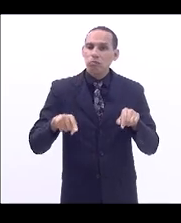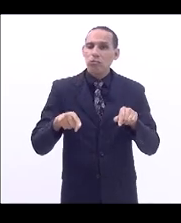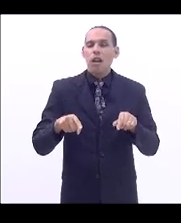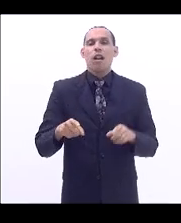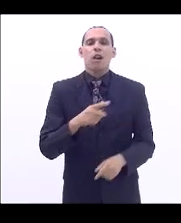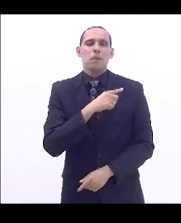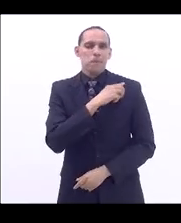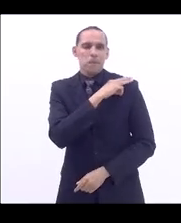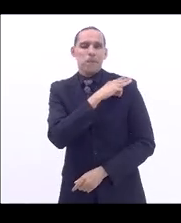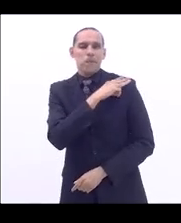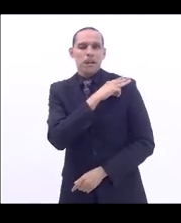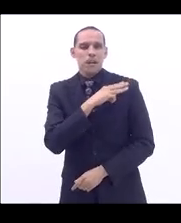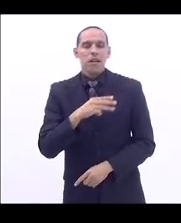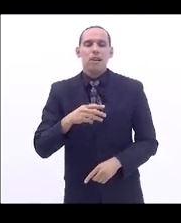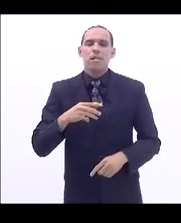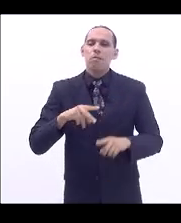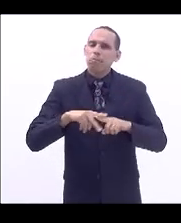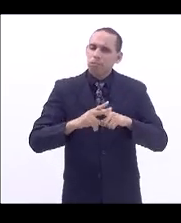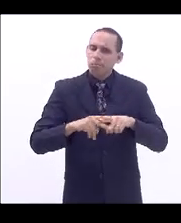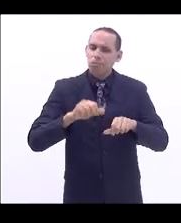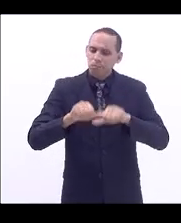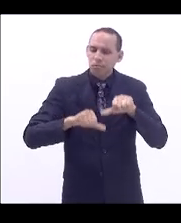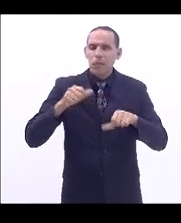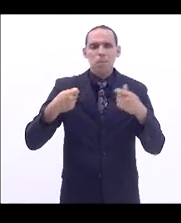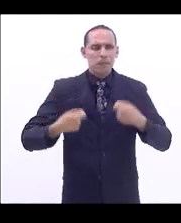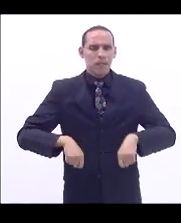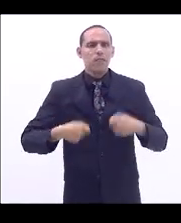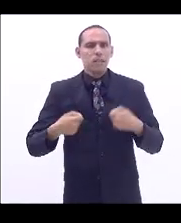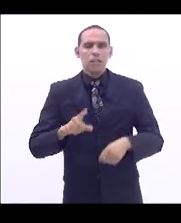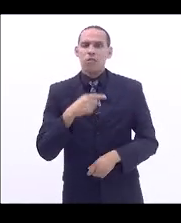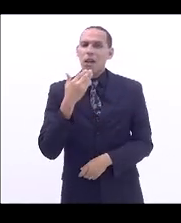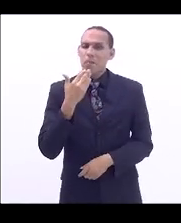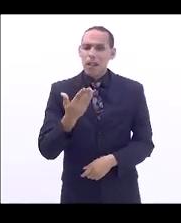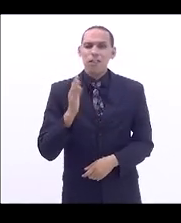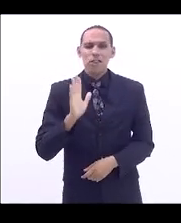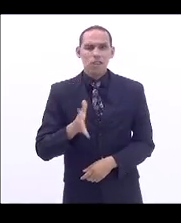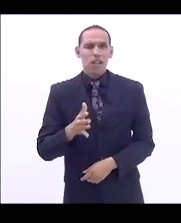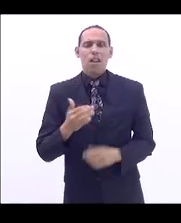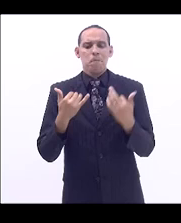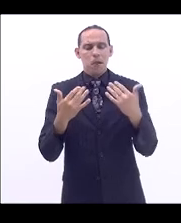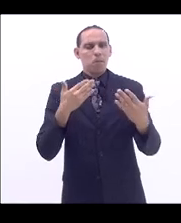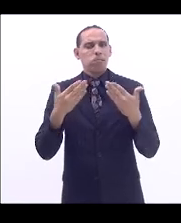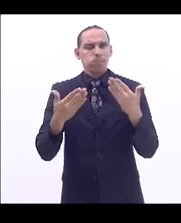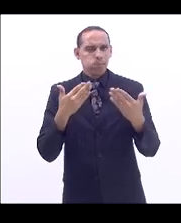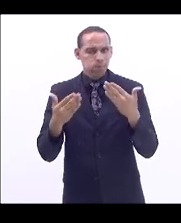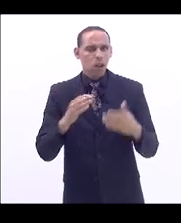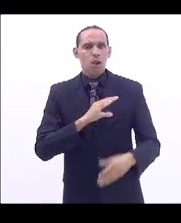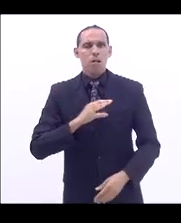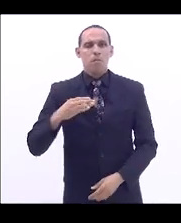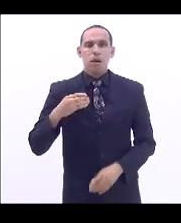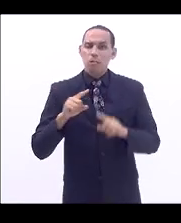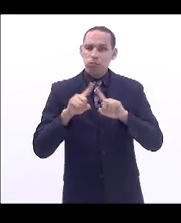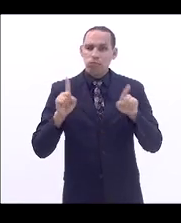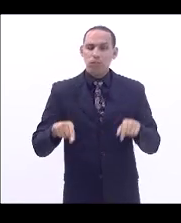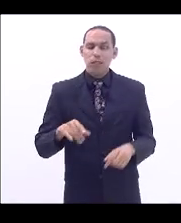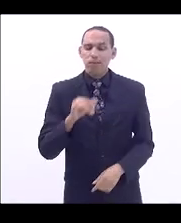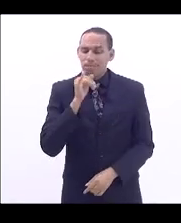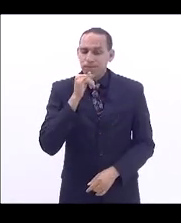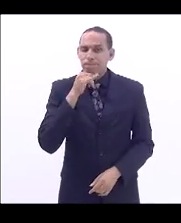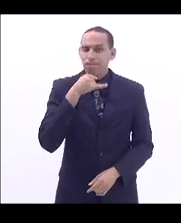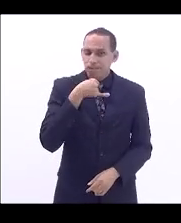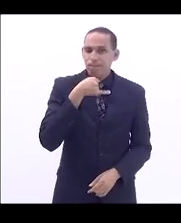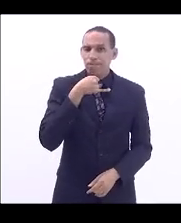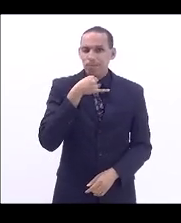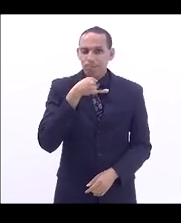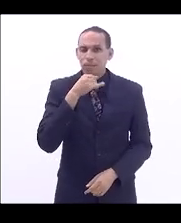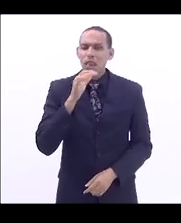é muito importante que ele seja corrigido a gente audiência da audiência pública na comissão de servidores infelizmente